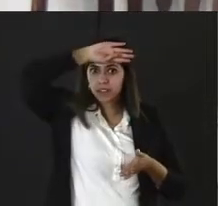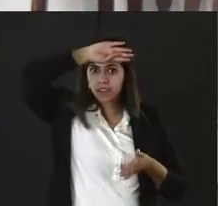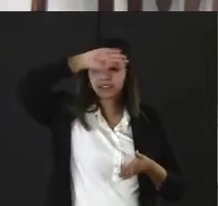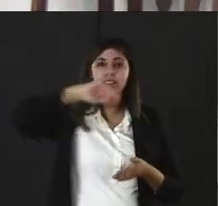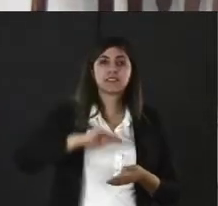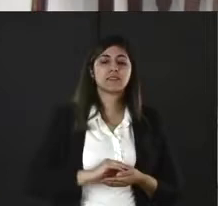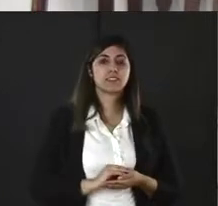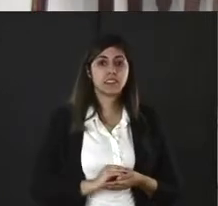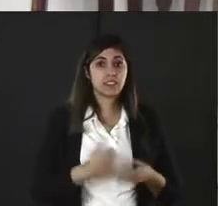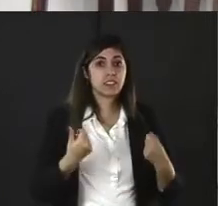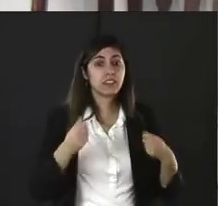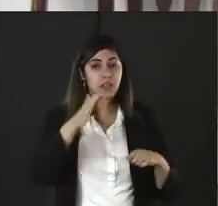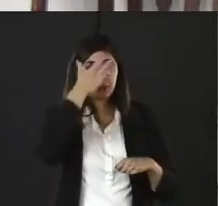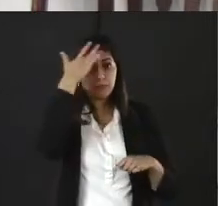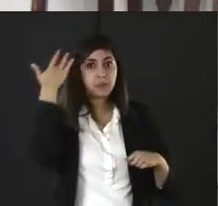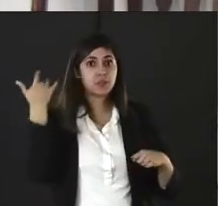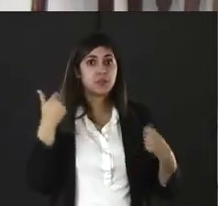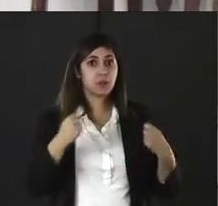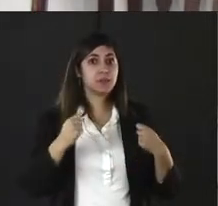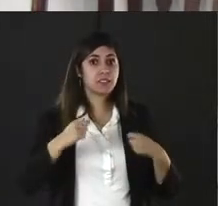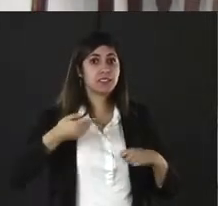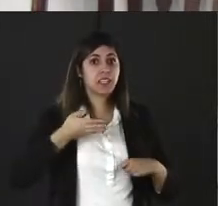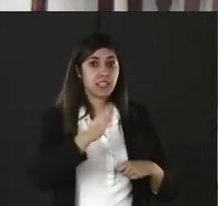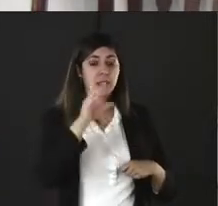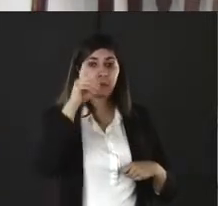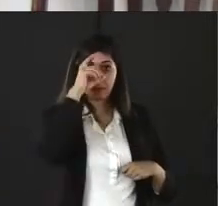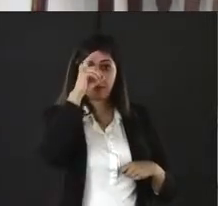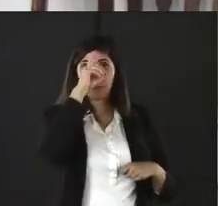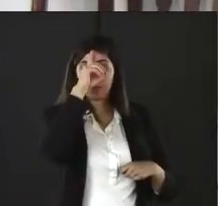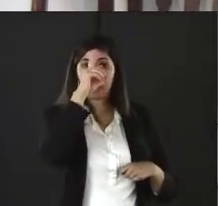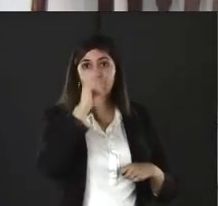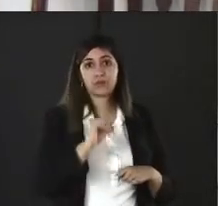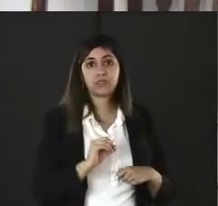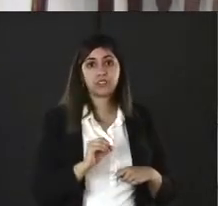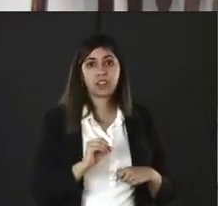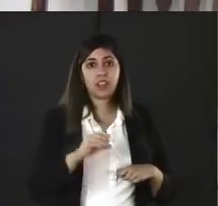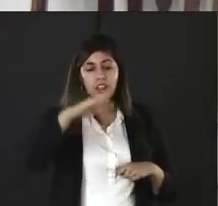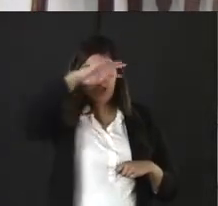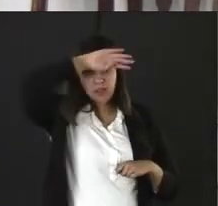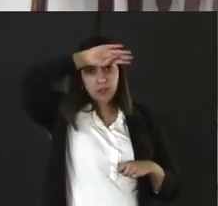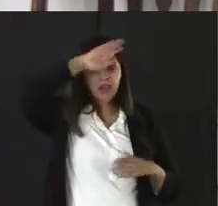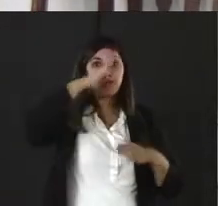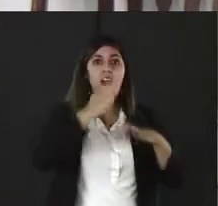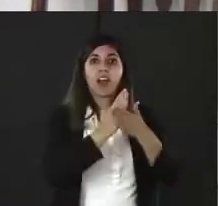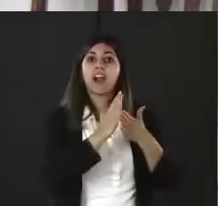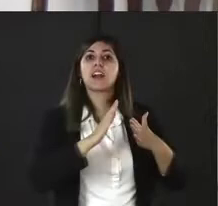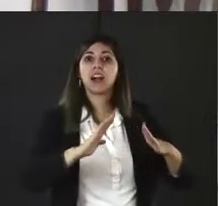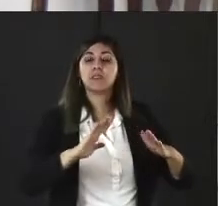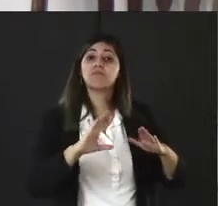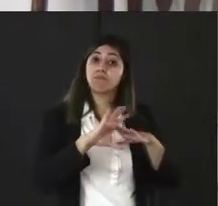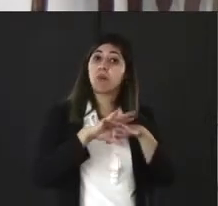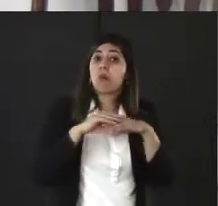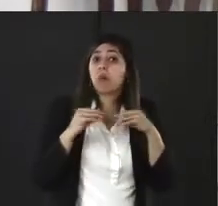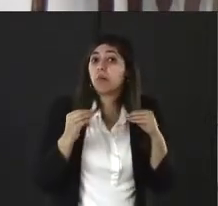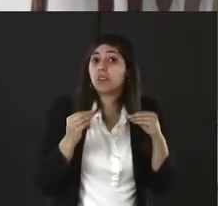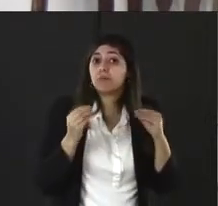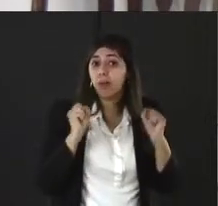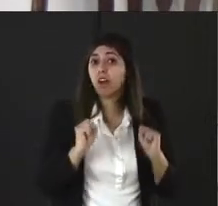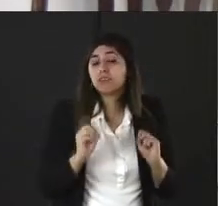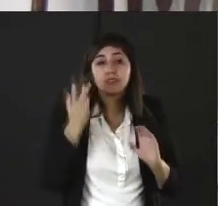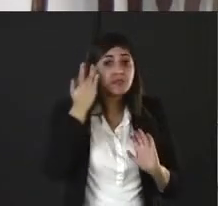de infecção diminui a febre pode ser um sinal de cura